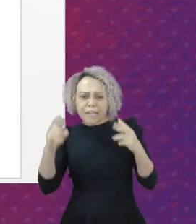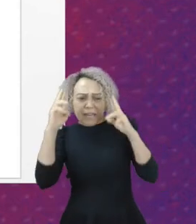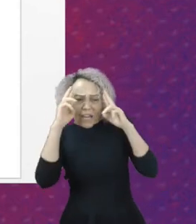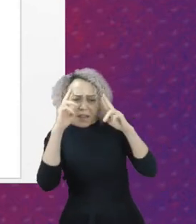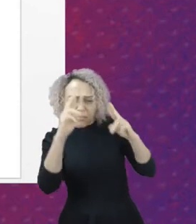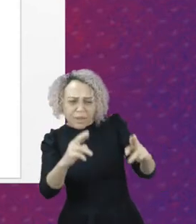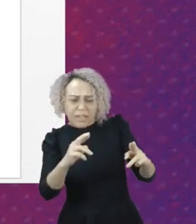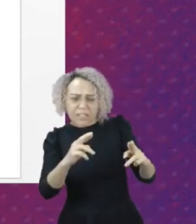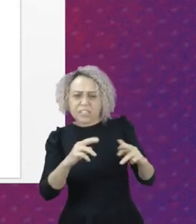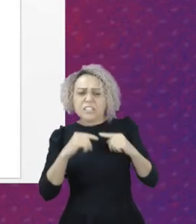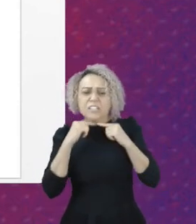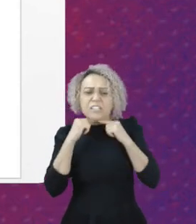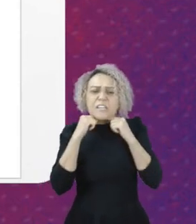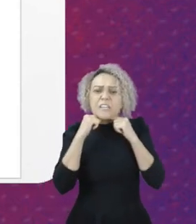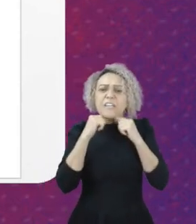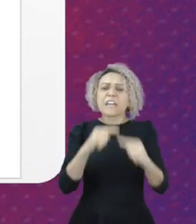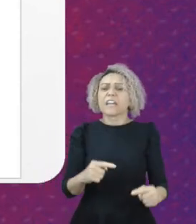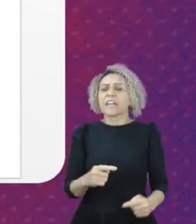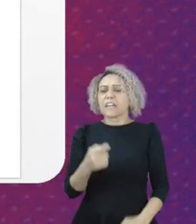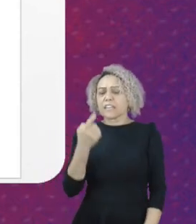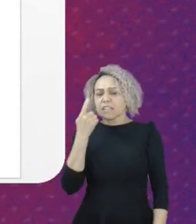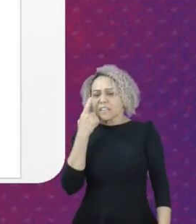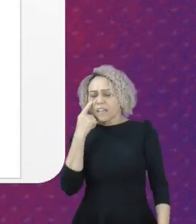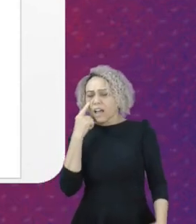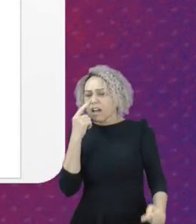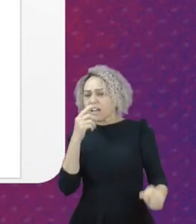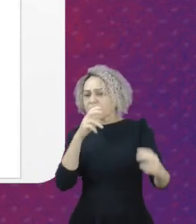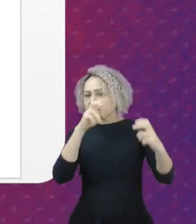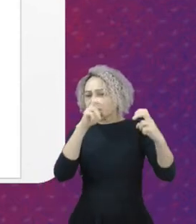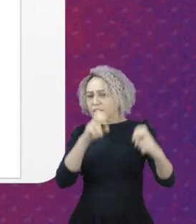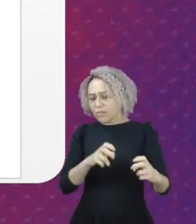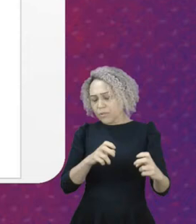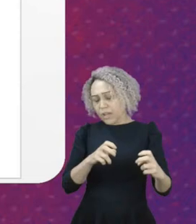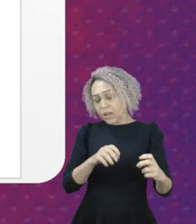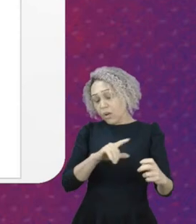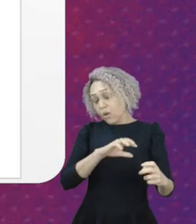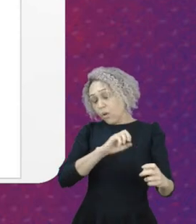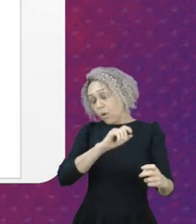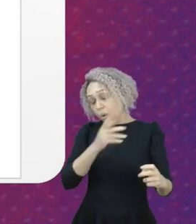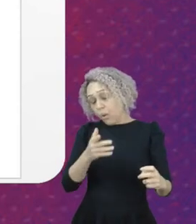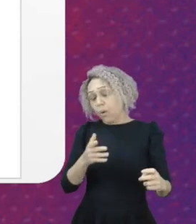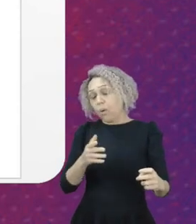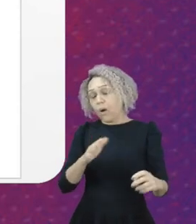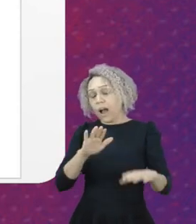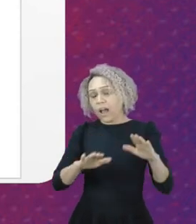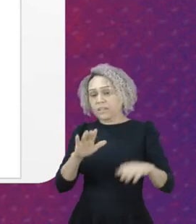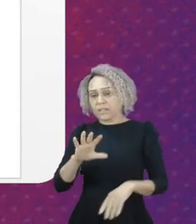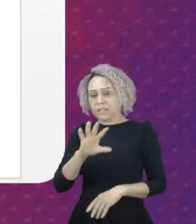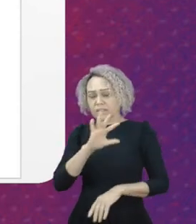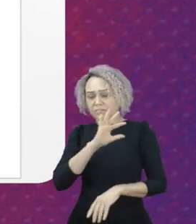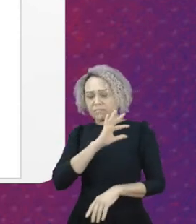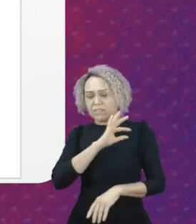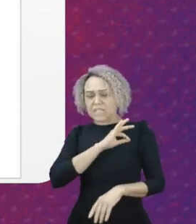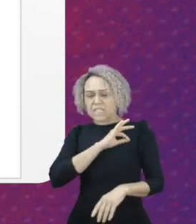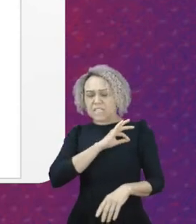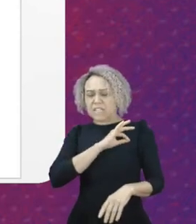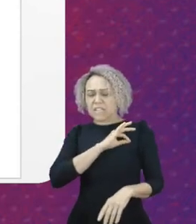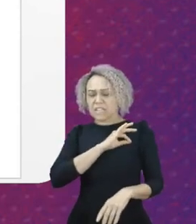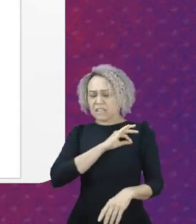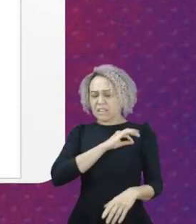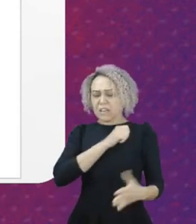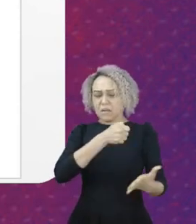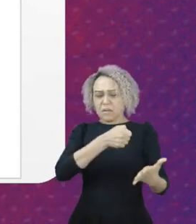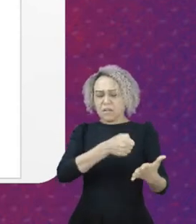mulher, ou muitas vezes quer puni-la pela forma agressiva com que ela fala, mesmo sabendo que ela está em estado de choque, né, ou